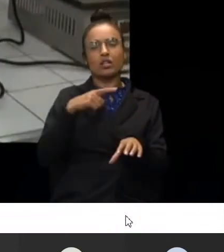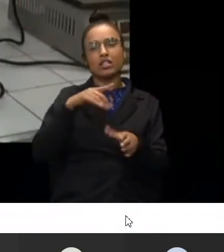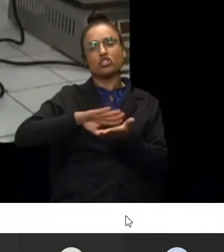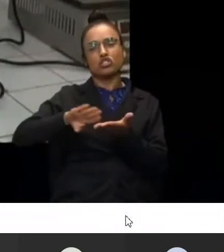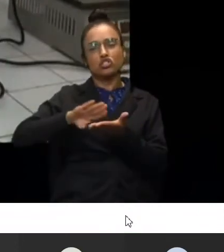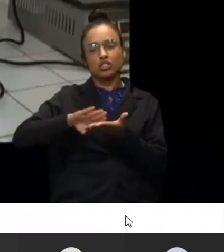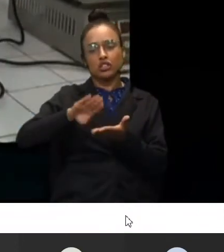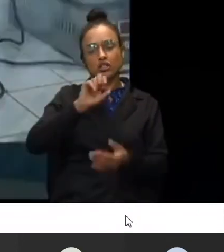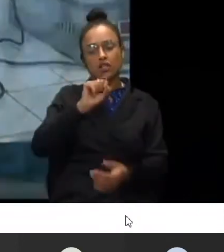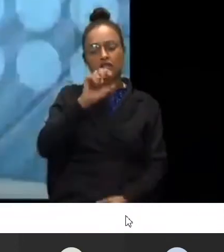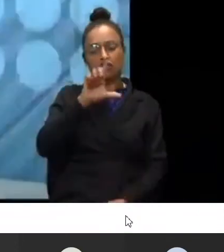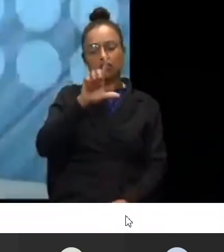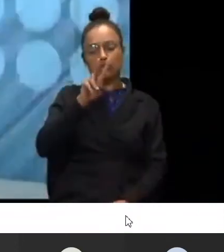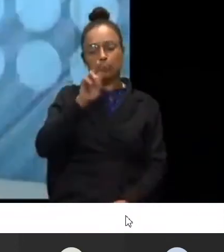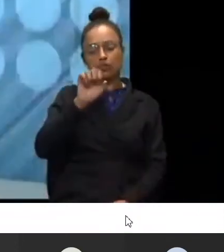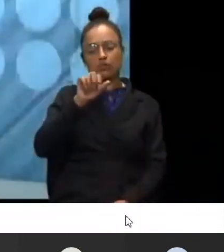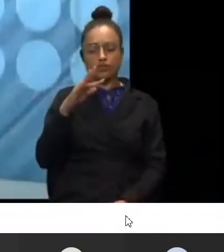solvente.